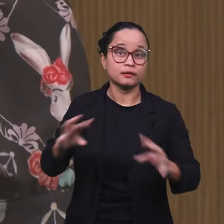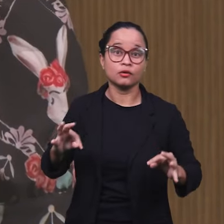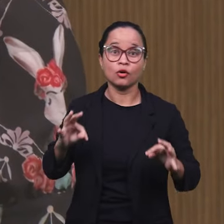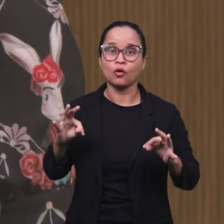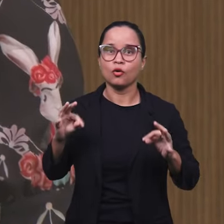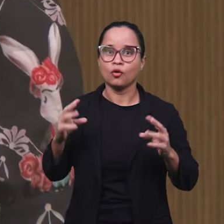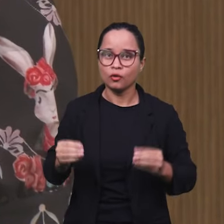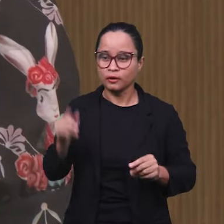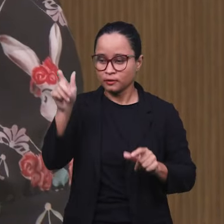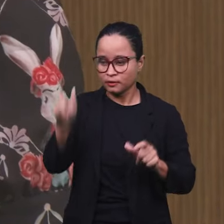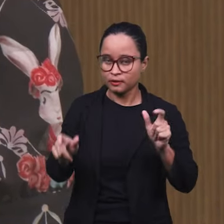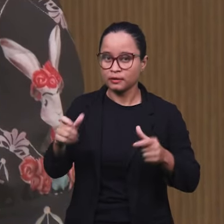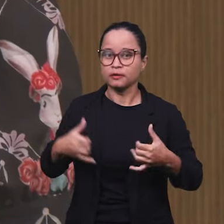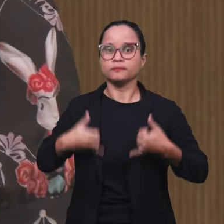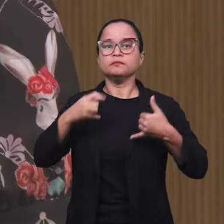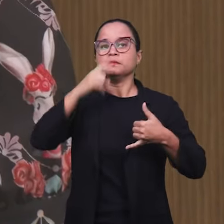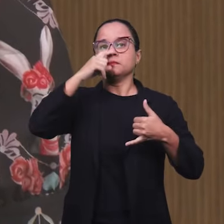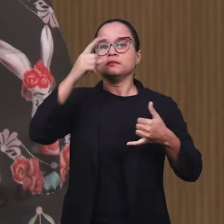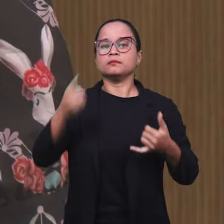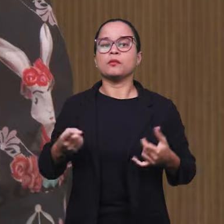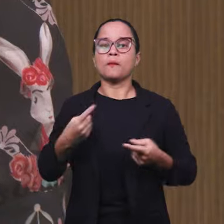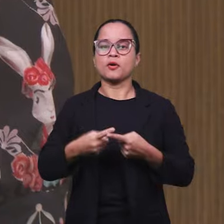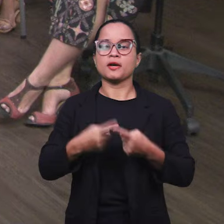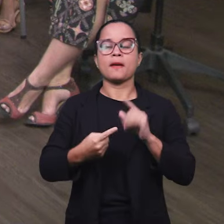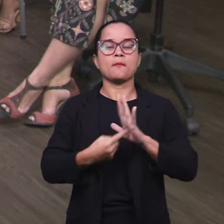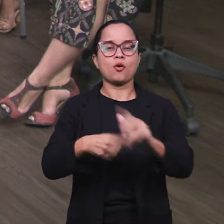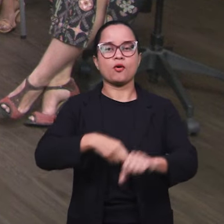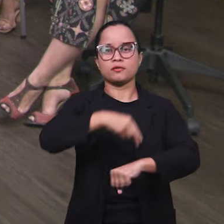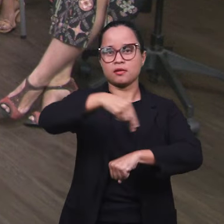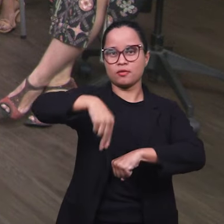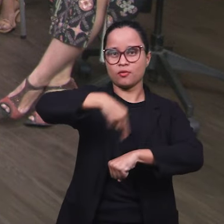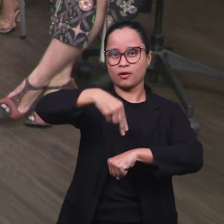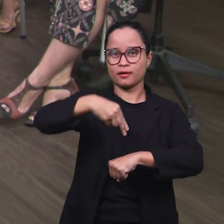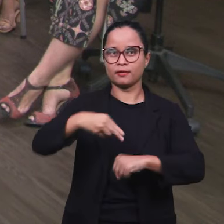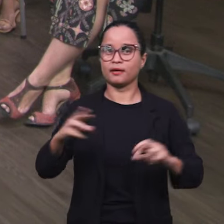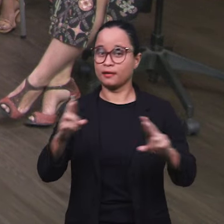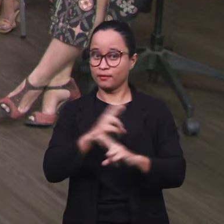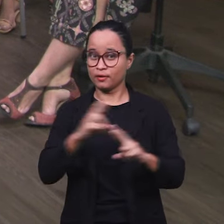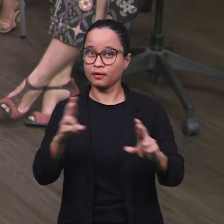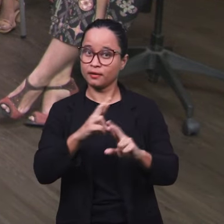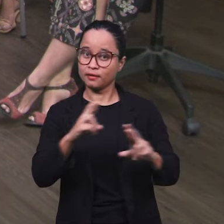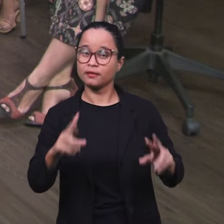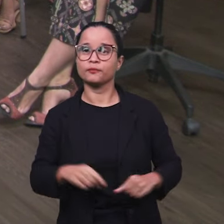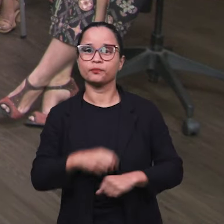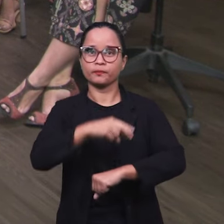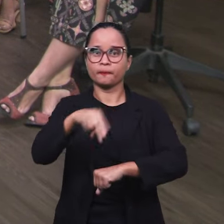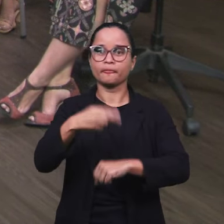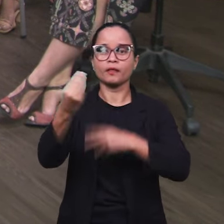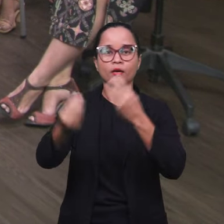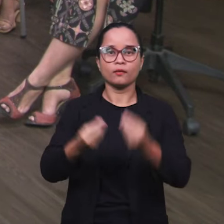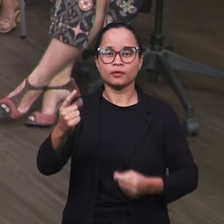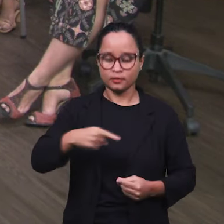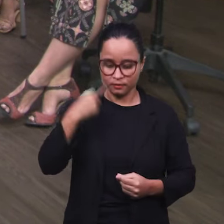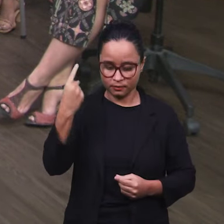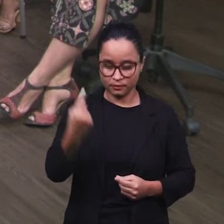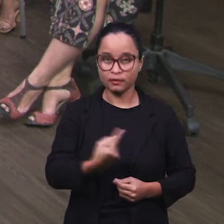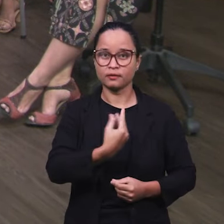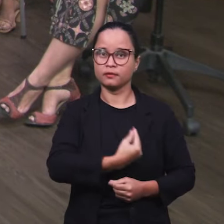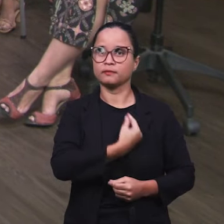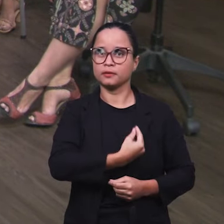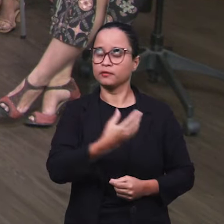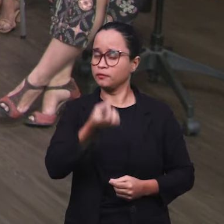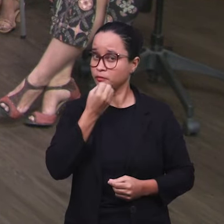aquele que é soberbo Exatamente, conosco, né? porque aqui se refere às nações, né? Essa pergunta, mas ela, eu sei, ela aplicou como se fosse a